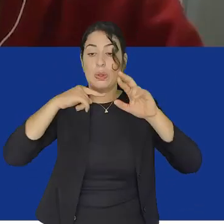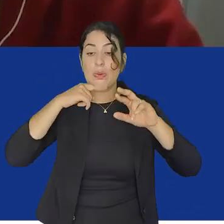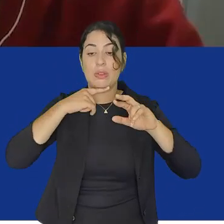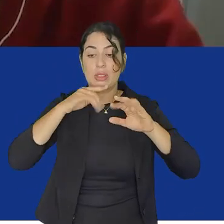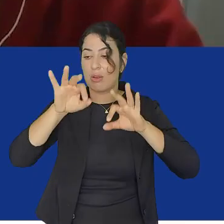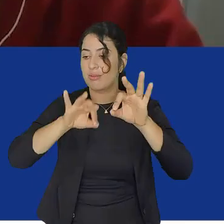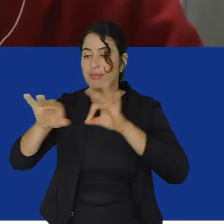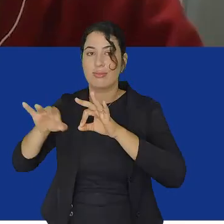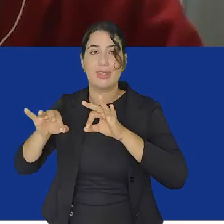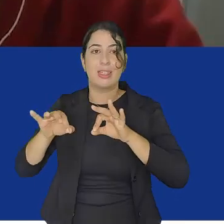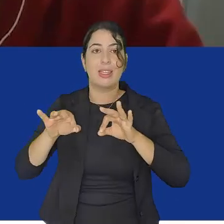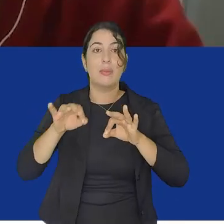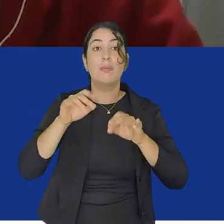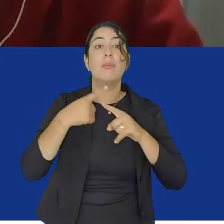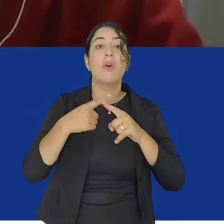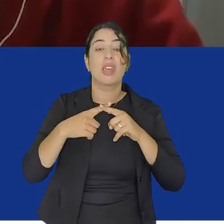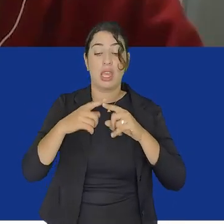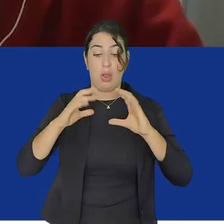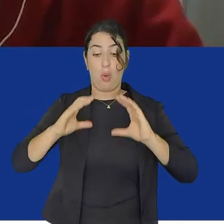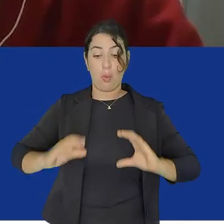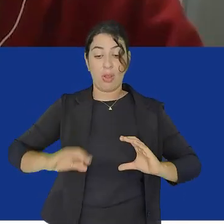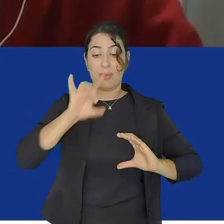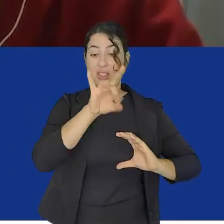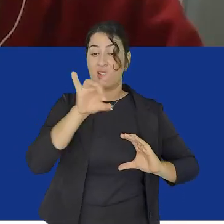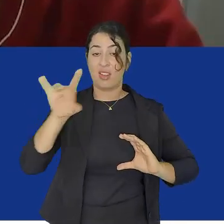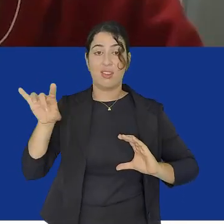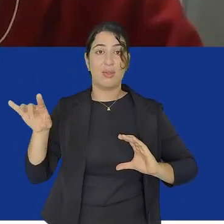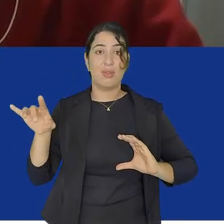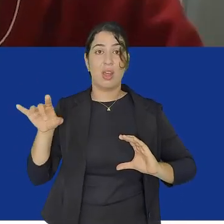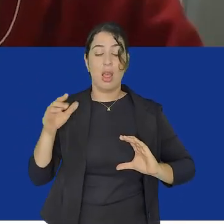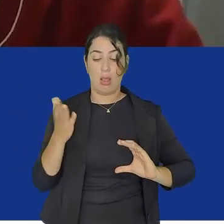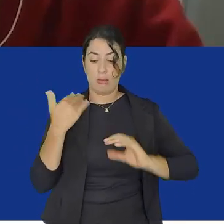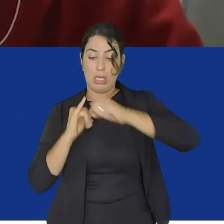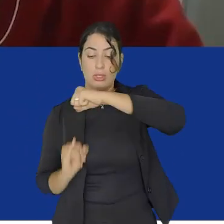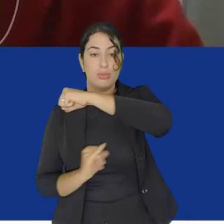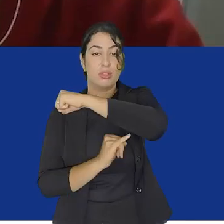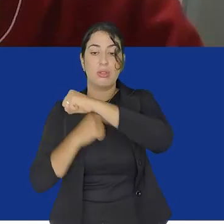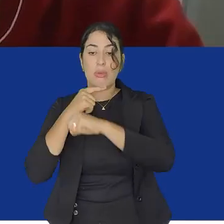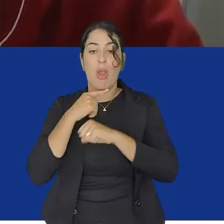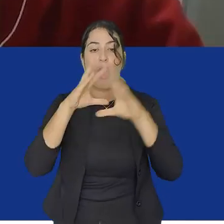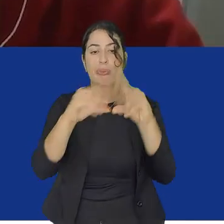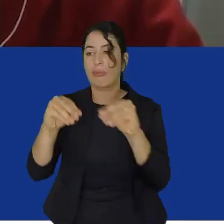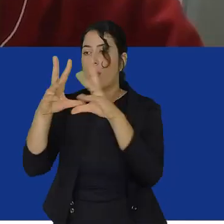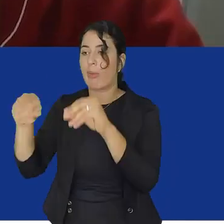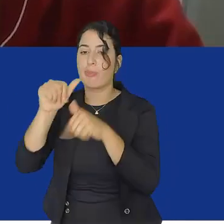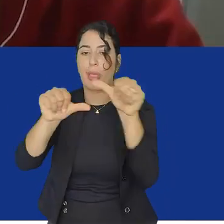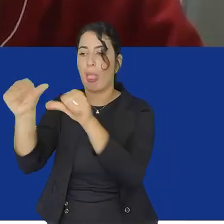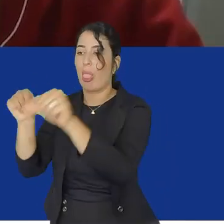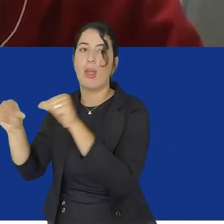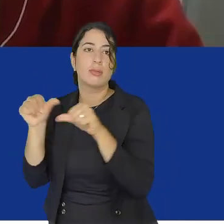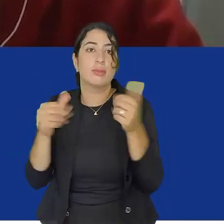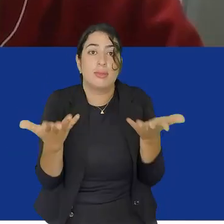pessoas e o comportamento das pessoas. O assédio fala de uma postura que é individual também, e que